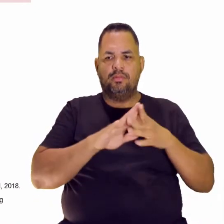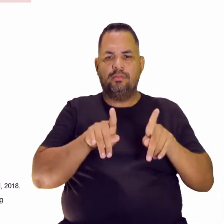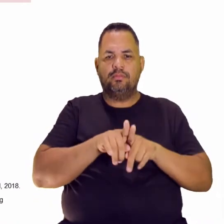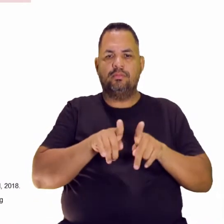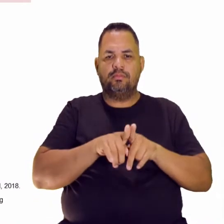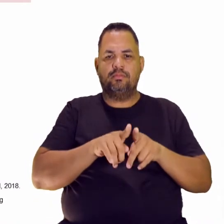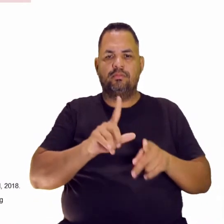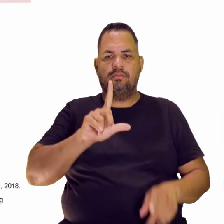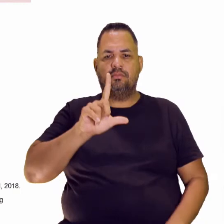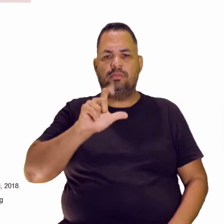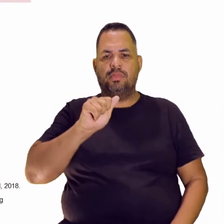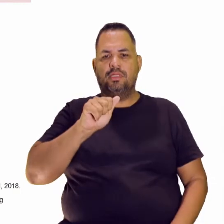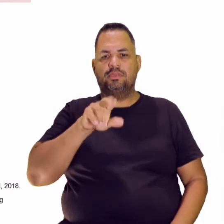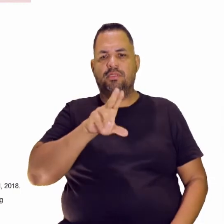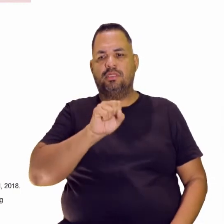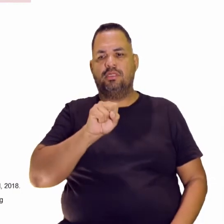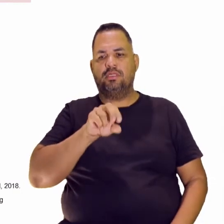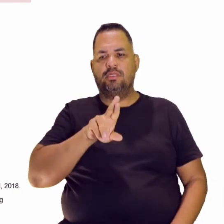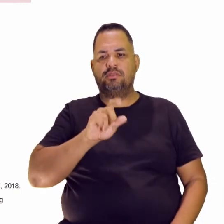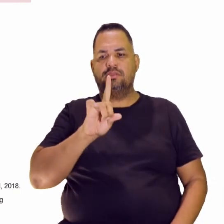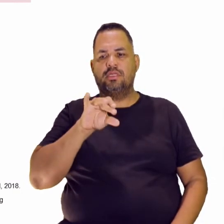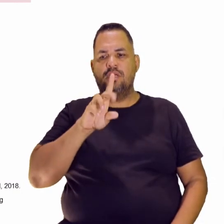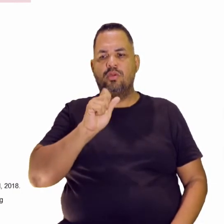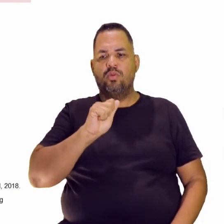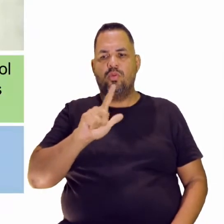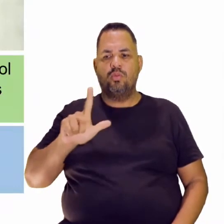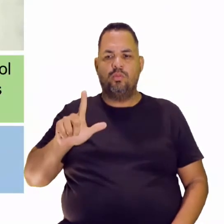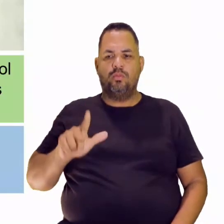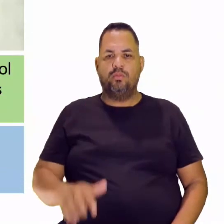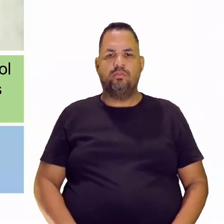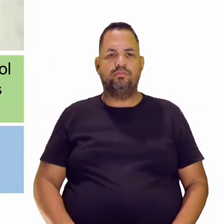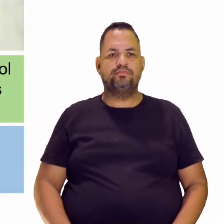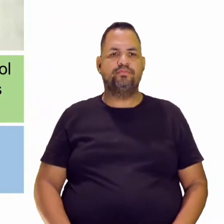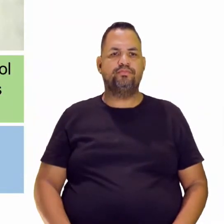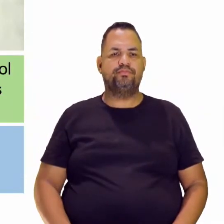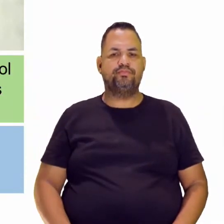do Lazar Segal.